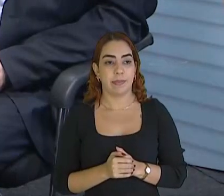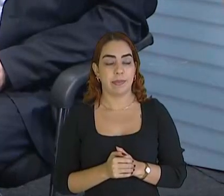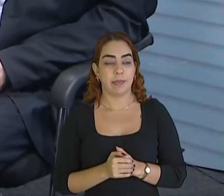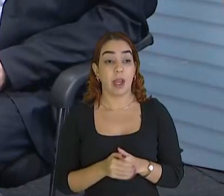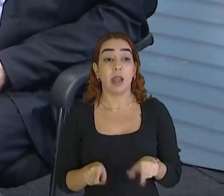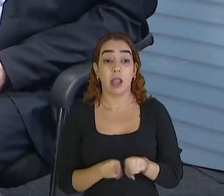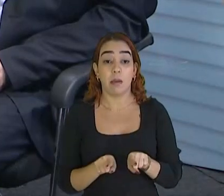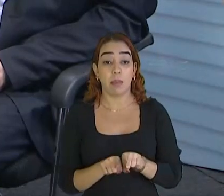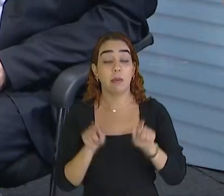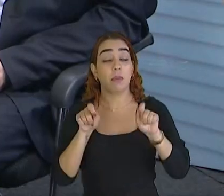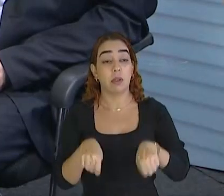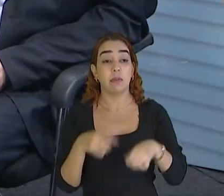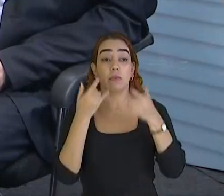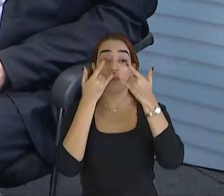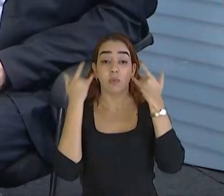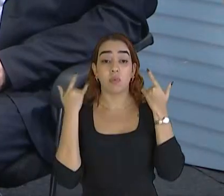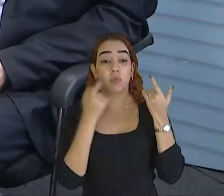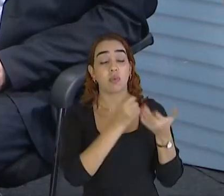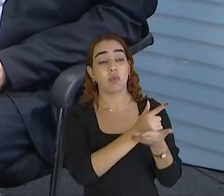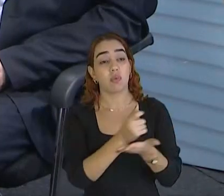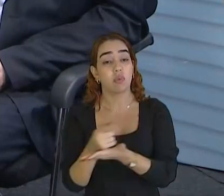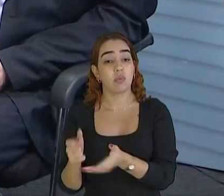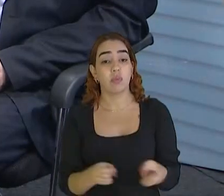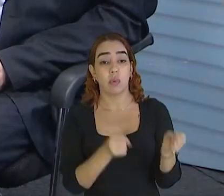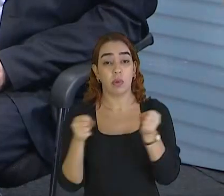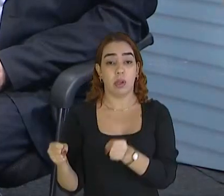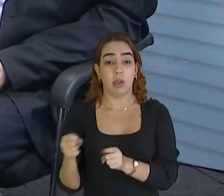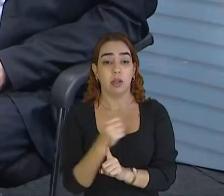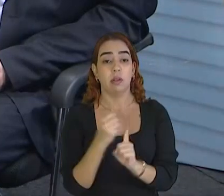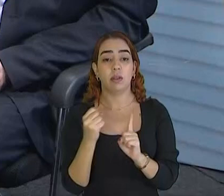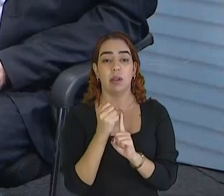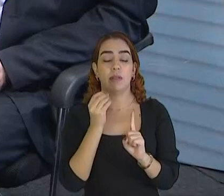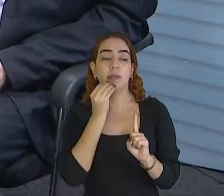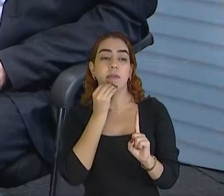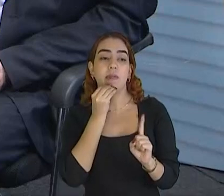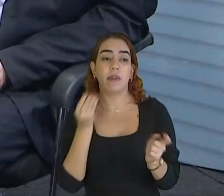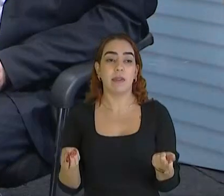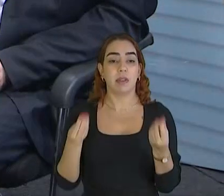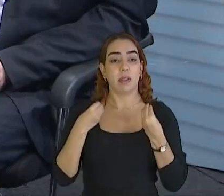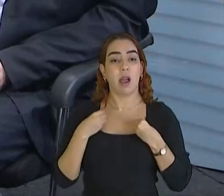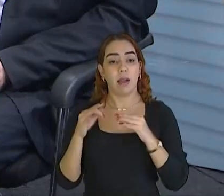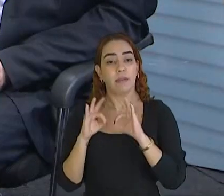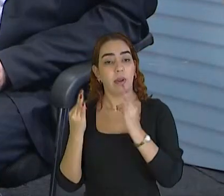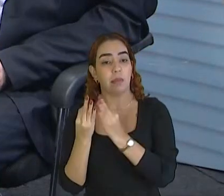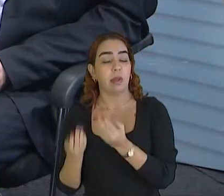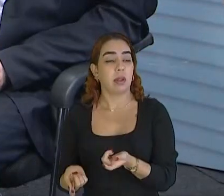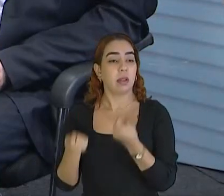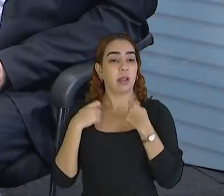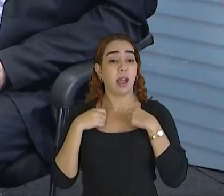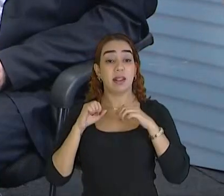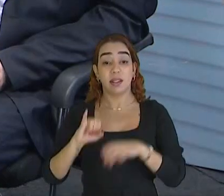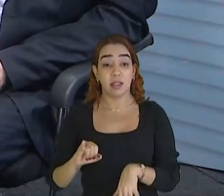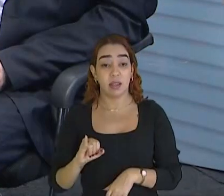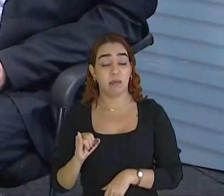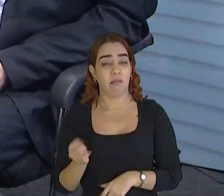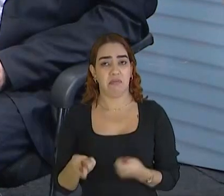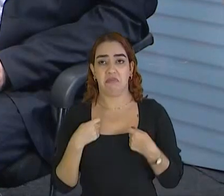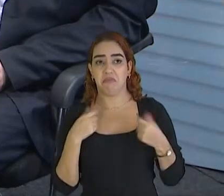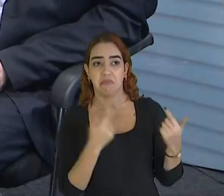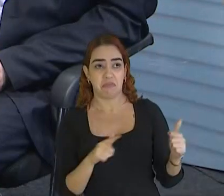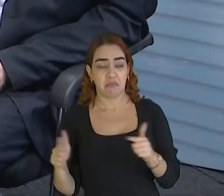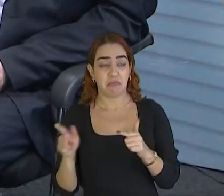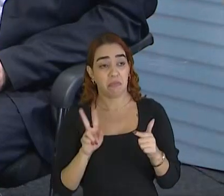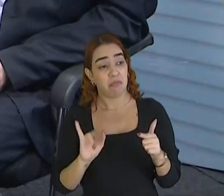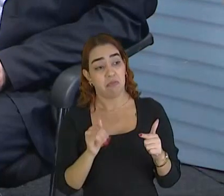massa. Essas três coisas têm que ser atendidas pela sociedade, né, pela família, pelo Estado. Se elas não são atendidas, alguém vai atender